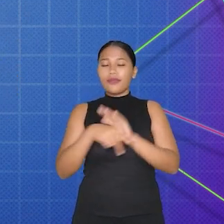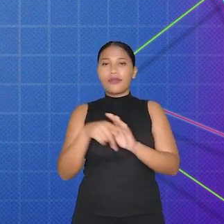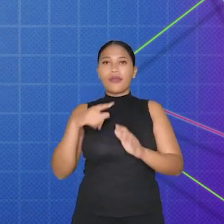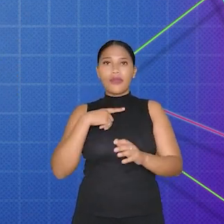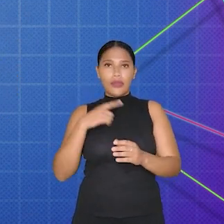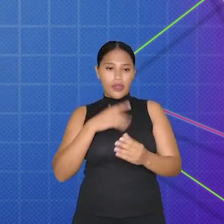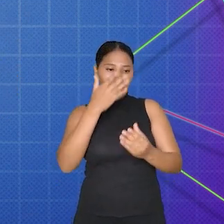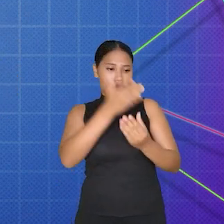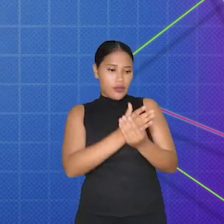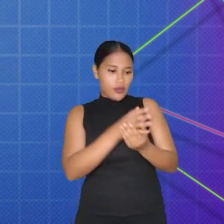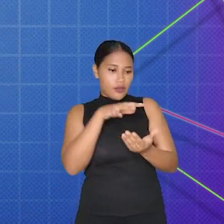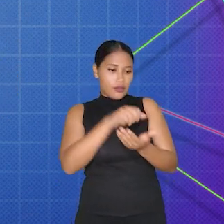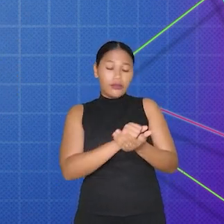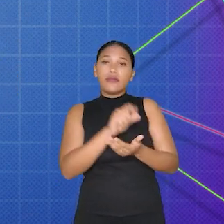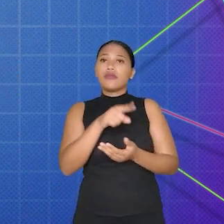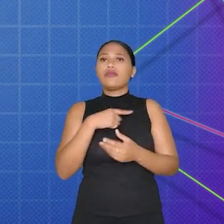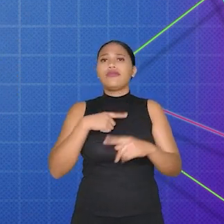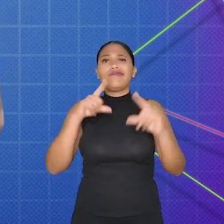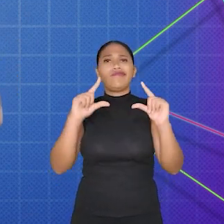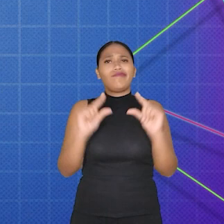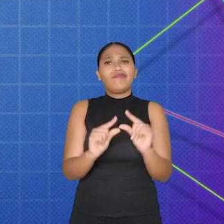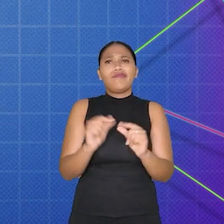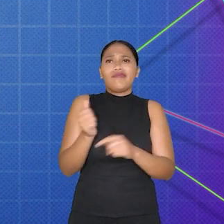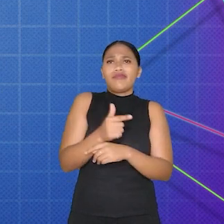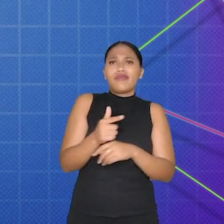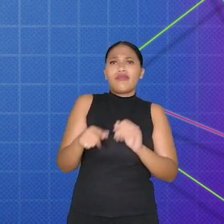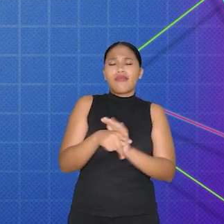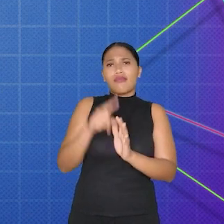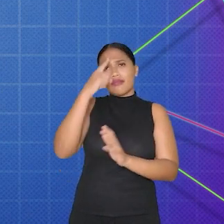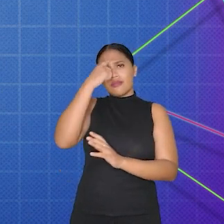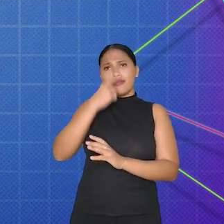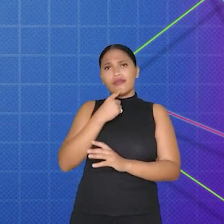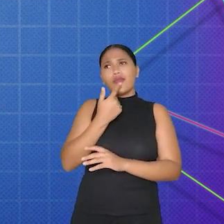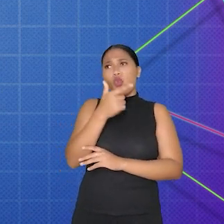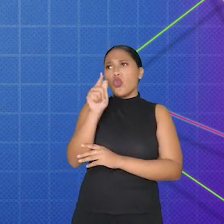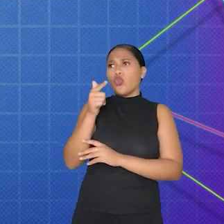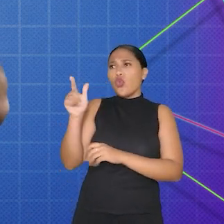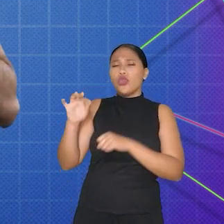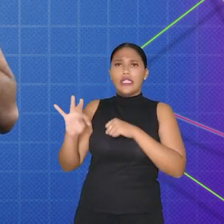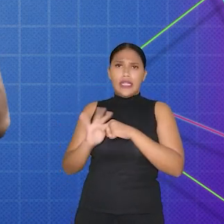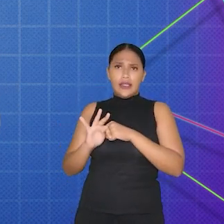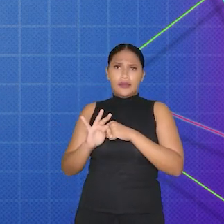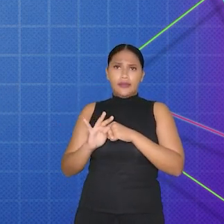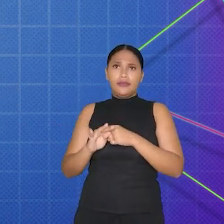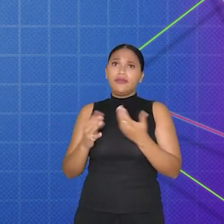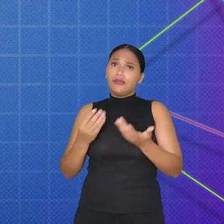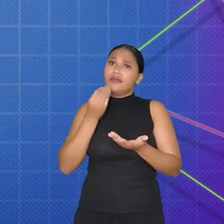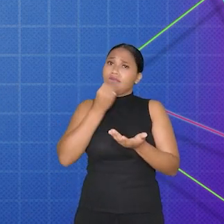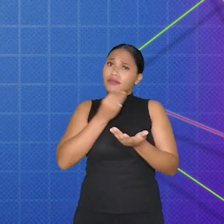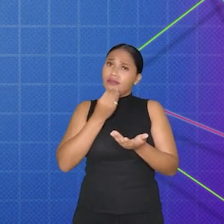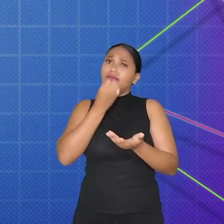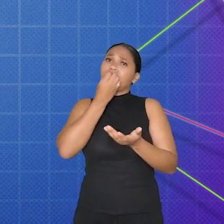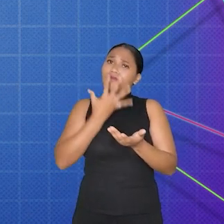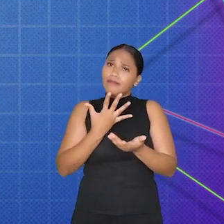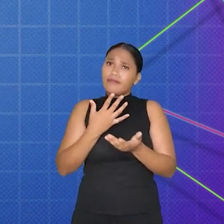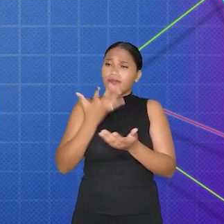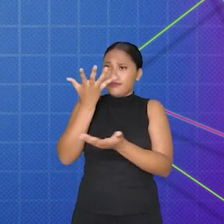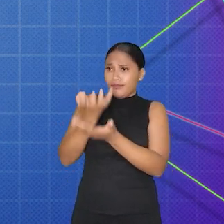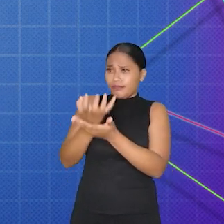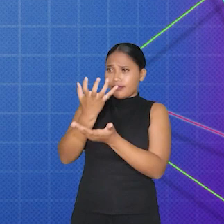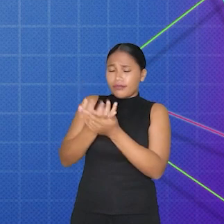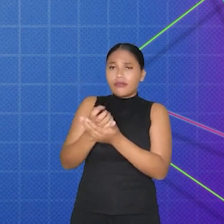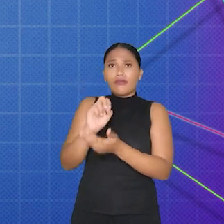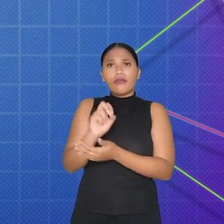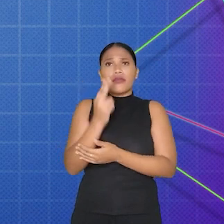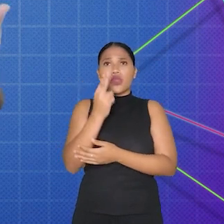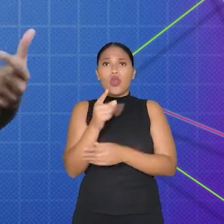Além disso, os arquivos gerados tendem a ser muito menores do que arquivos de imagem gerados por outras técnicas, o que é útil em jogos que precisam